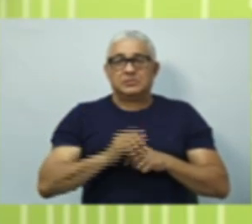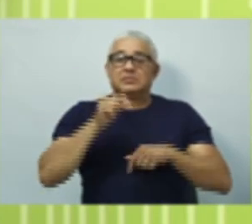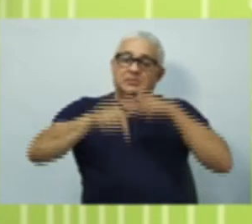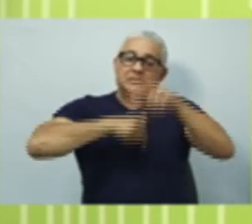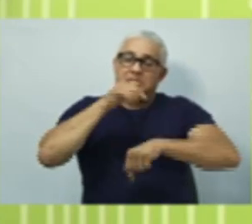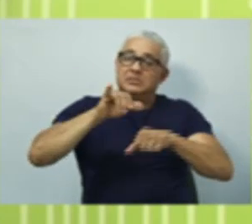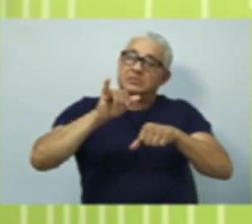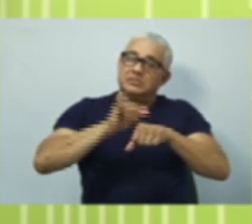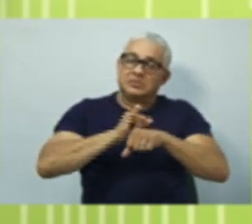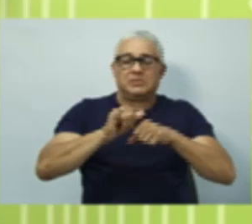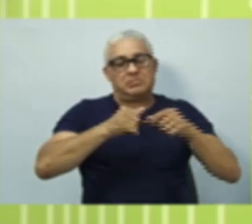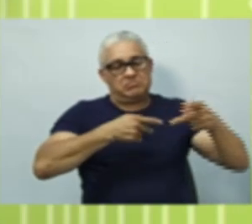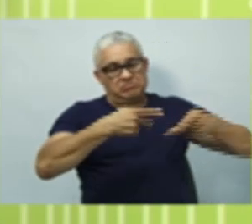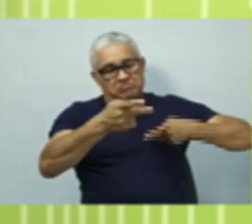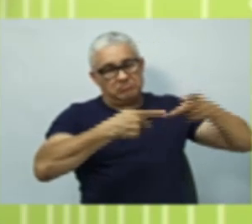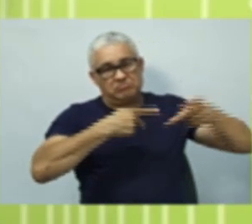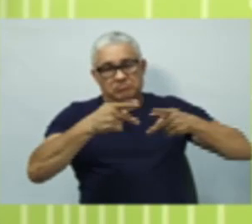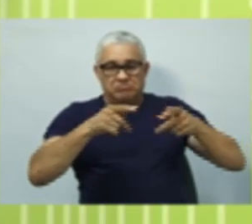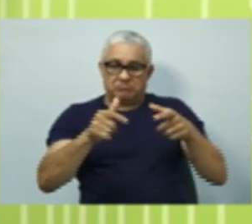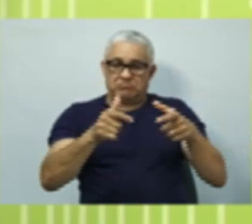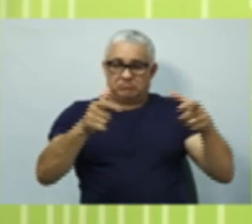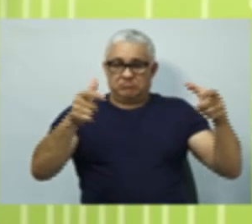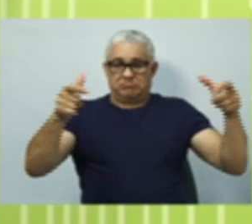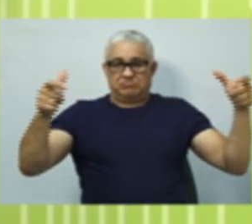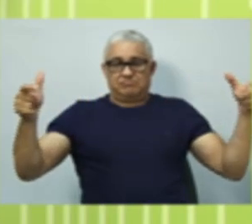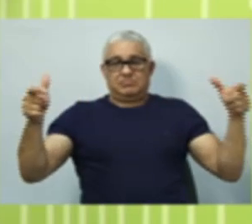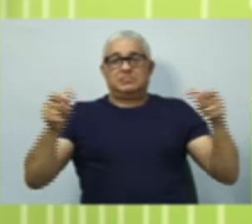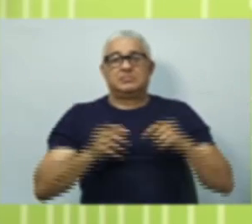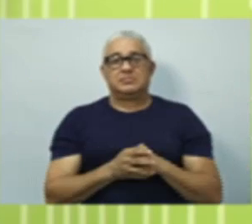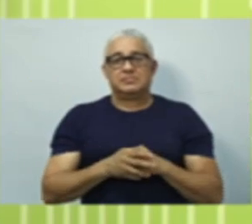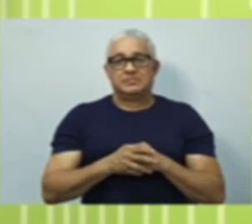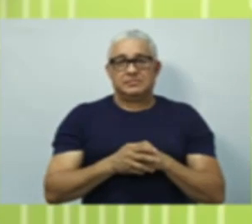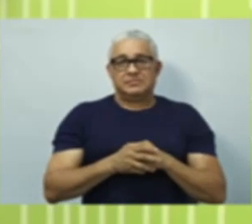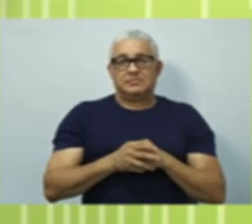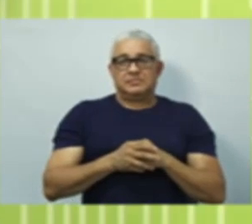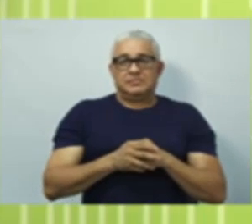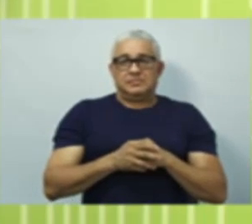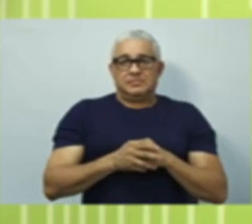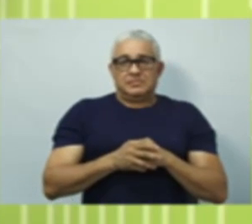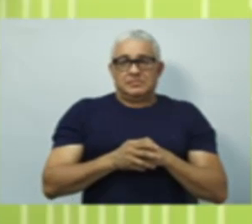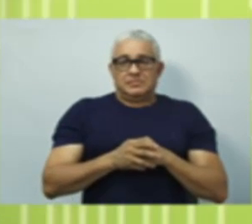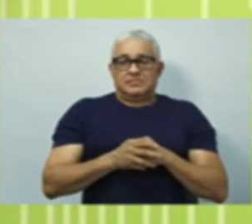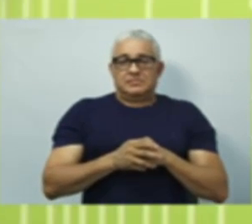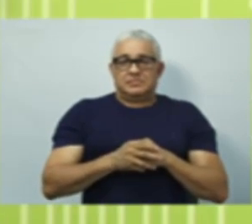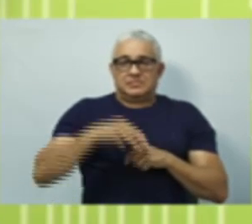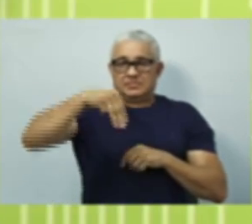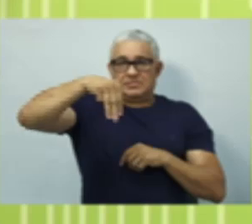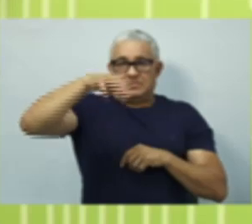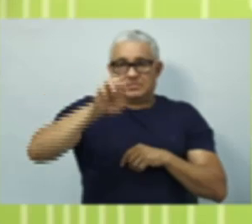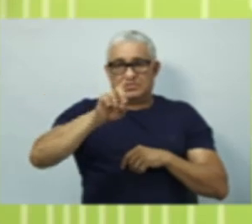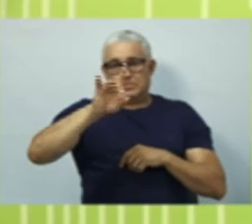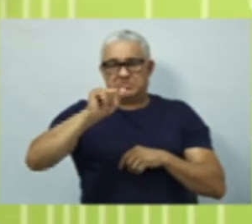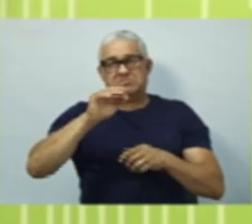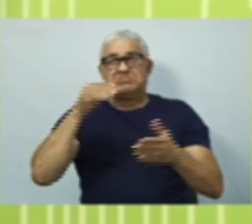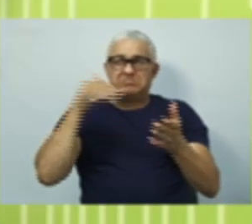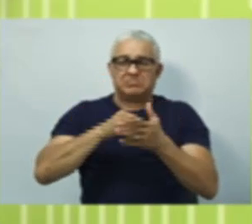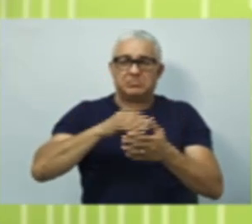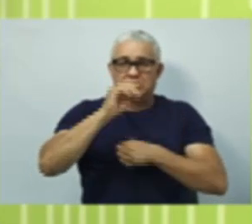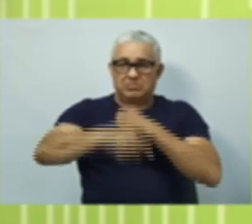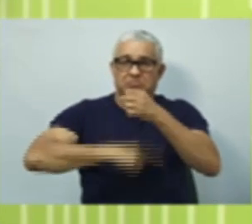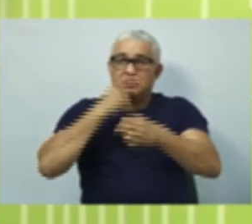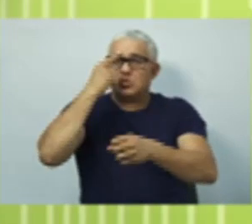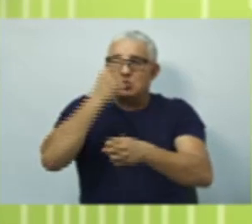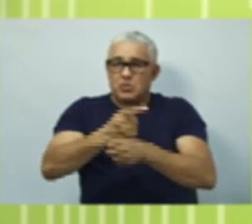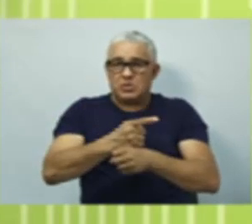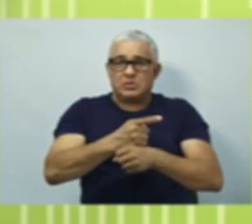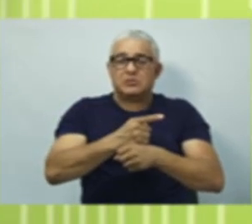com um planejamento mais abrangente, mais de médio prazo, no máximo até um ano. O estratégico vai pensar